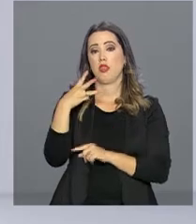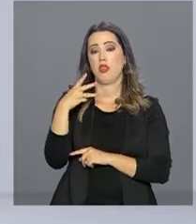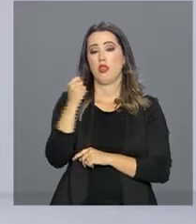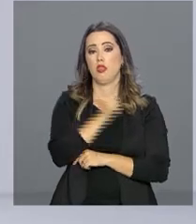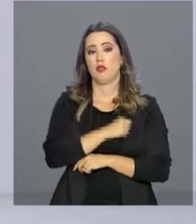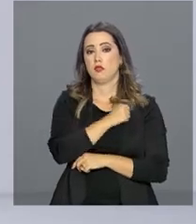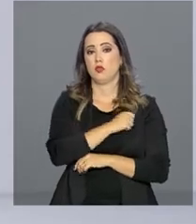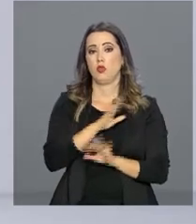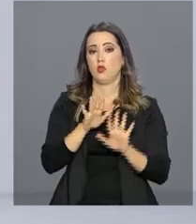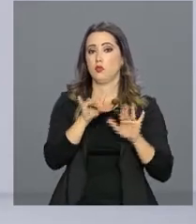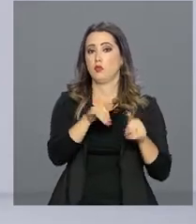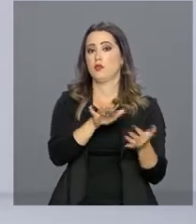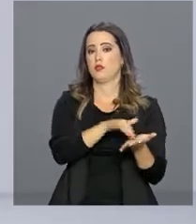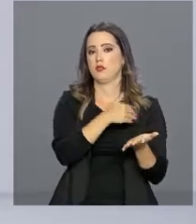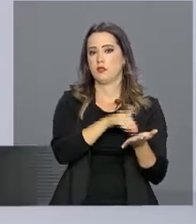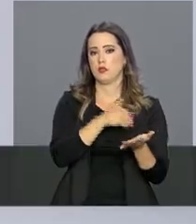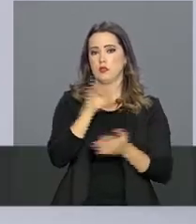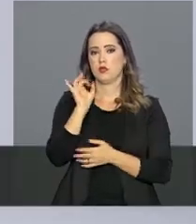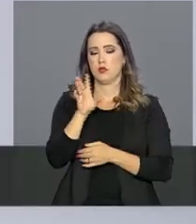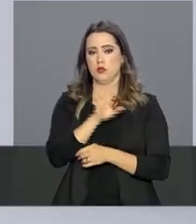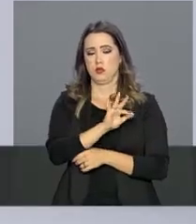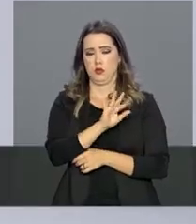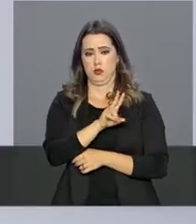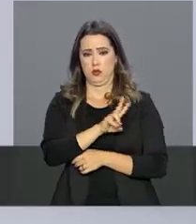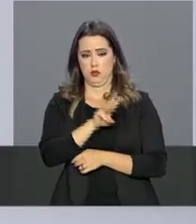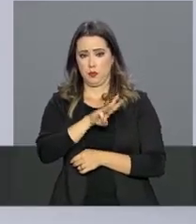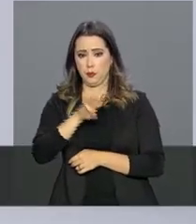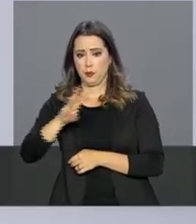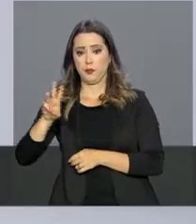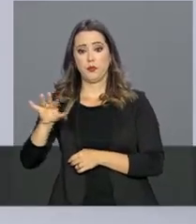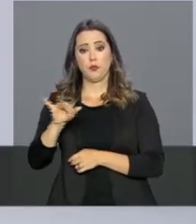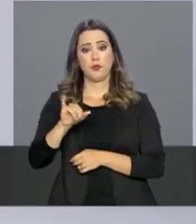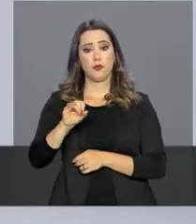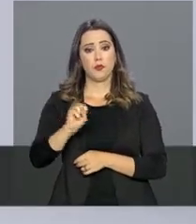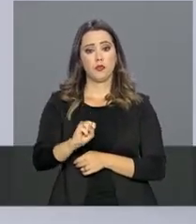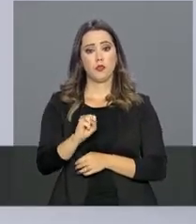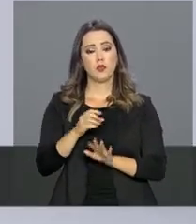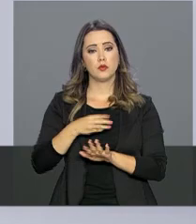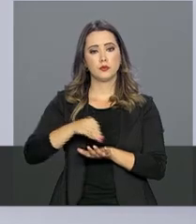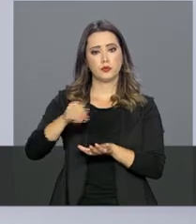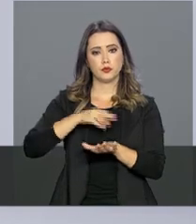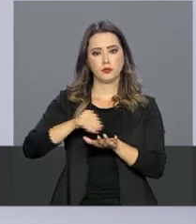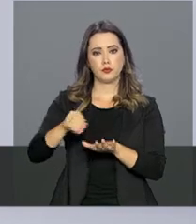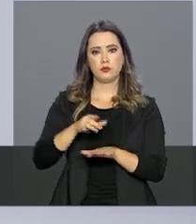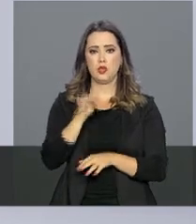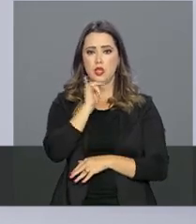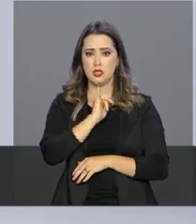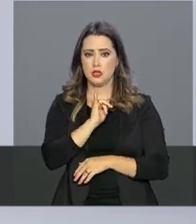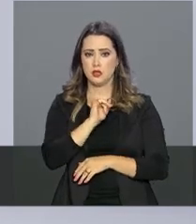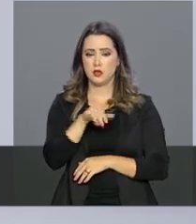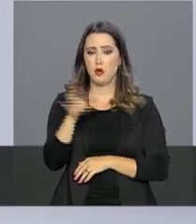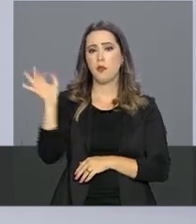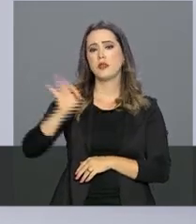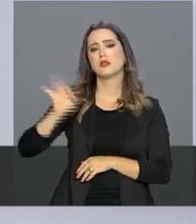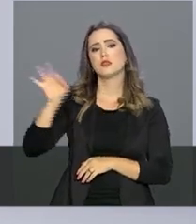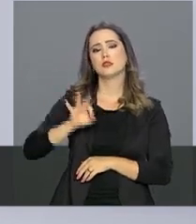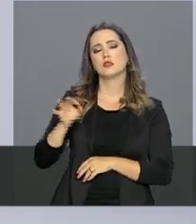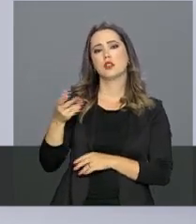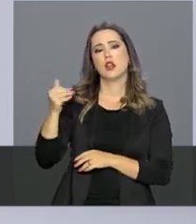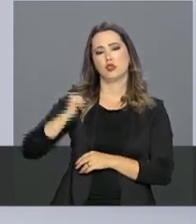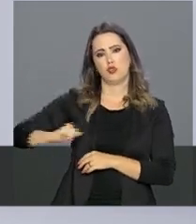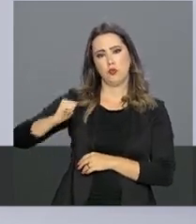complementar a inscrição. Basta acessar a página do FIES na internet e fornecer as informações, como, por exemplo, a porcentagem a